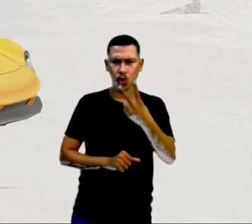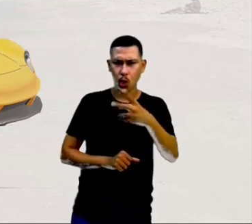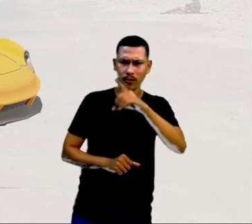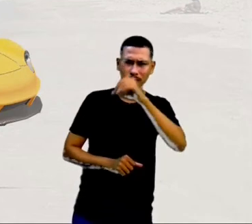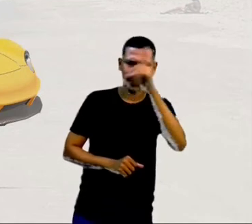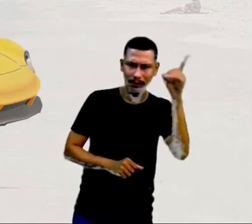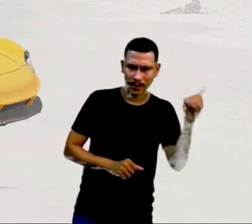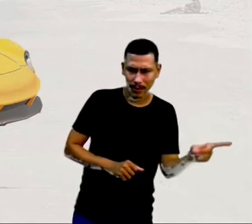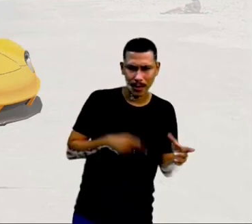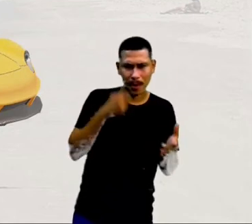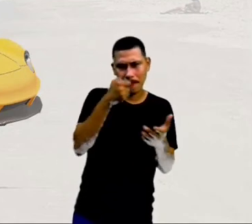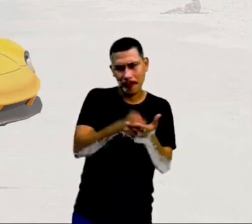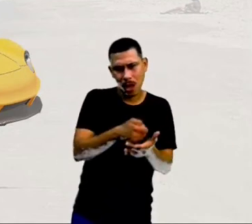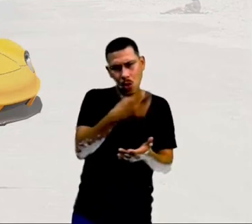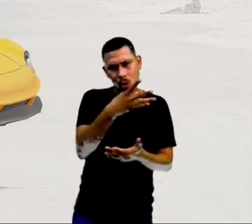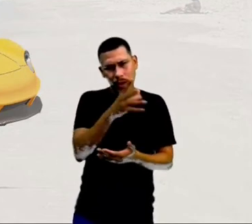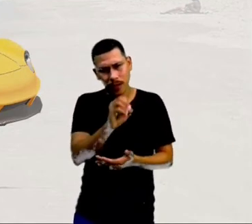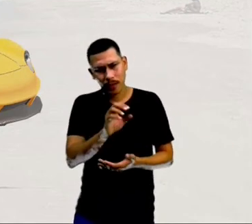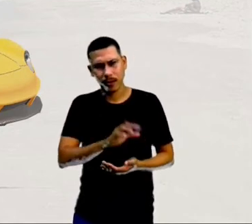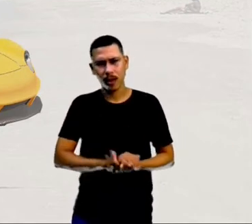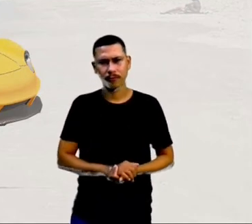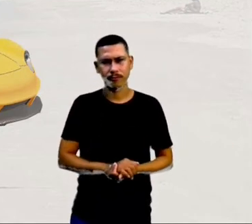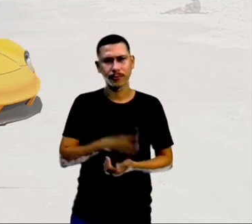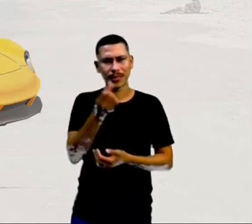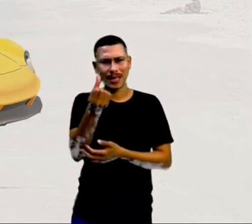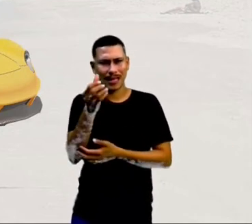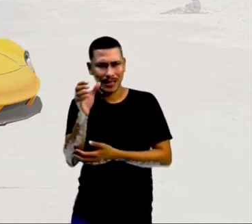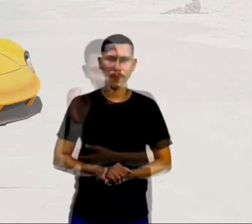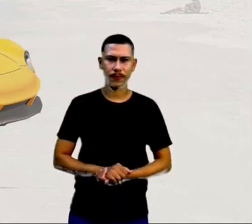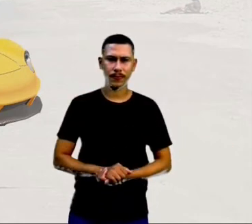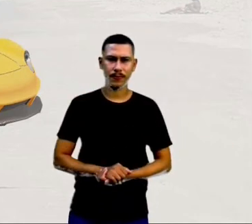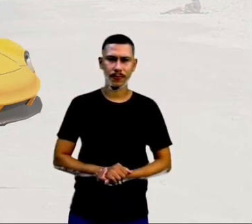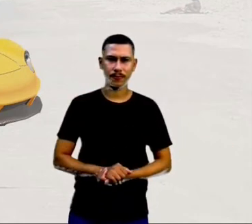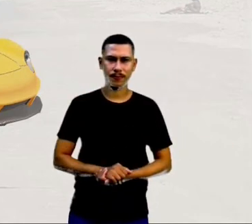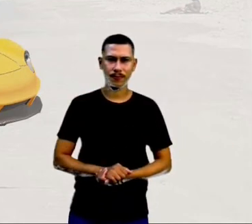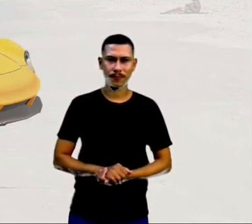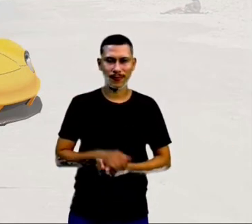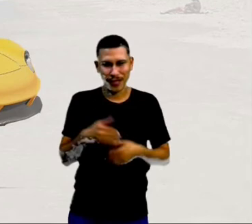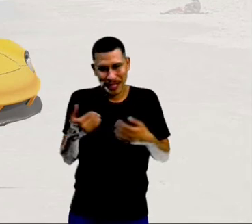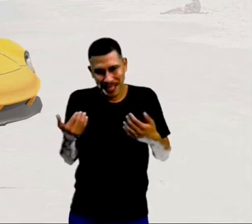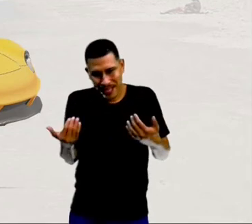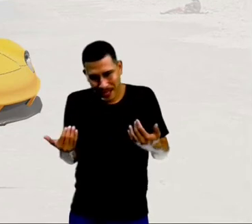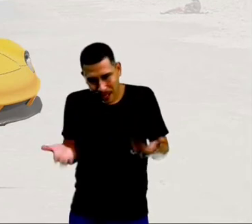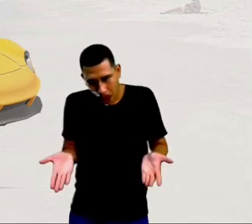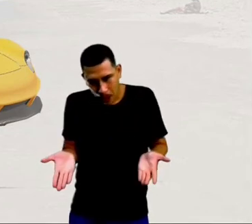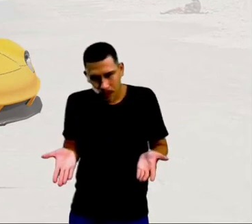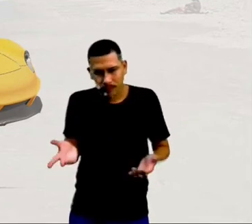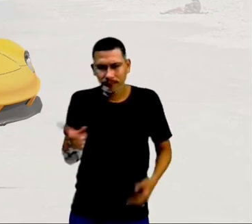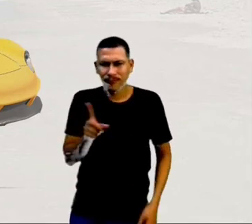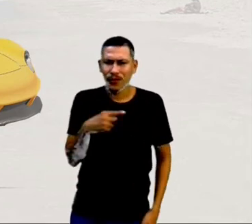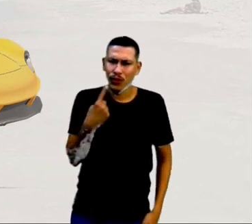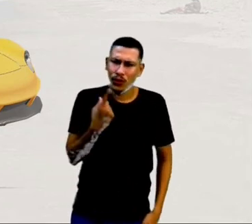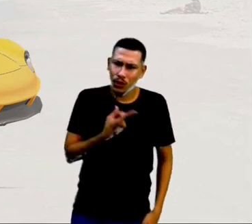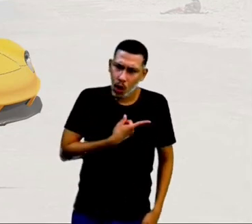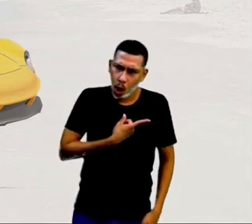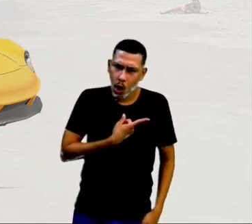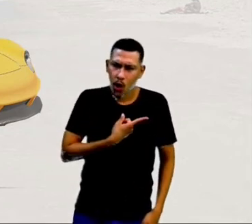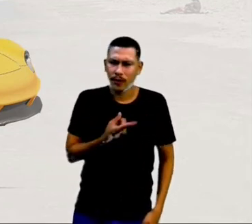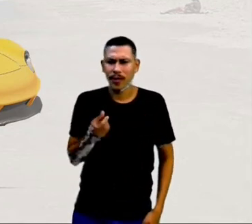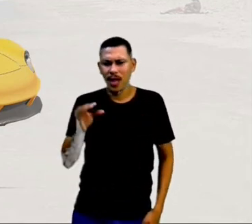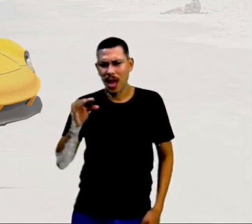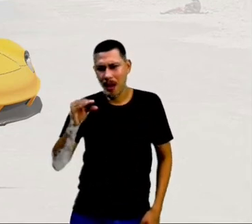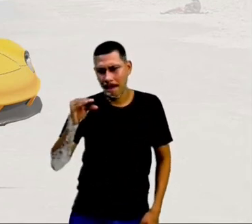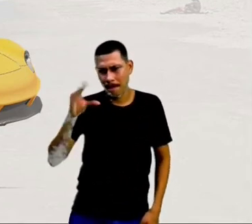R$40. Três diárias vai pagar R$60. Então, quanto mais a gente aumenta